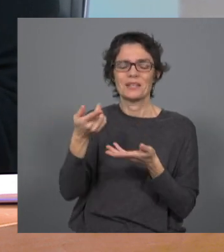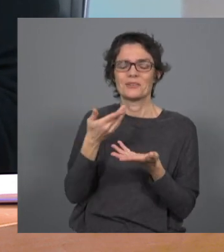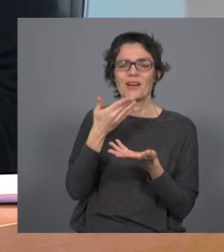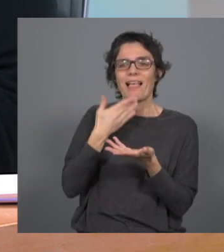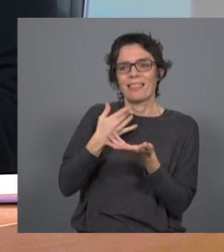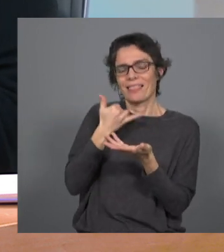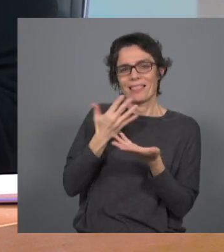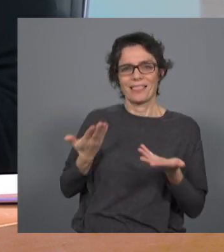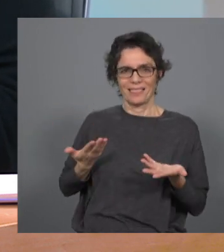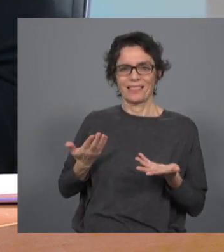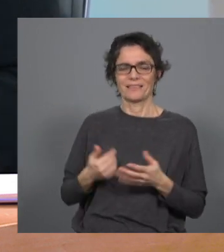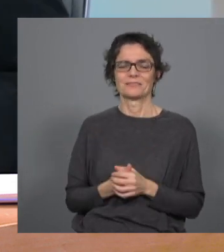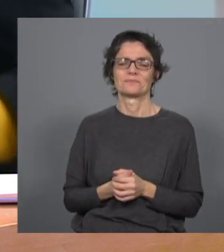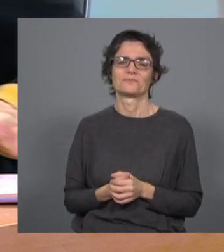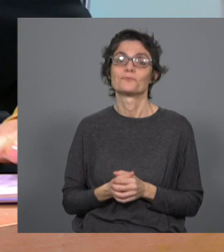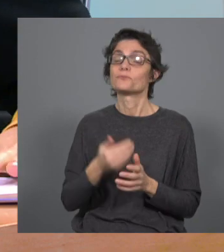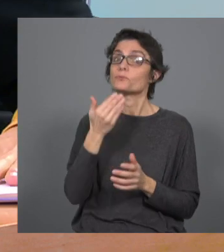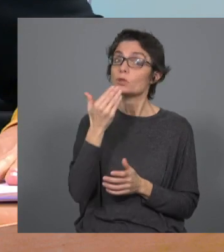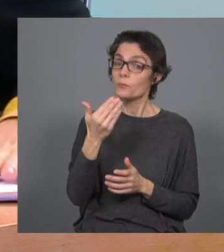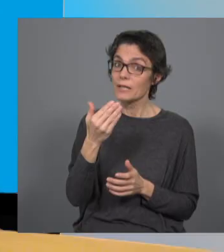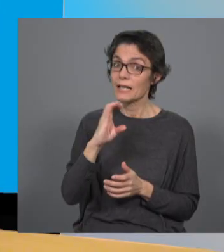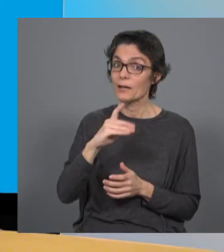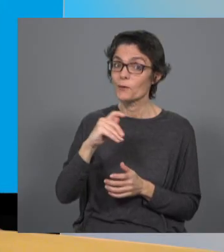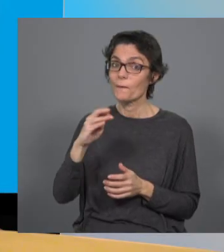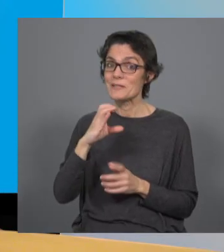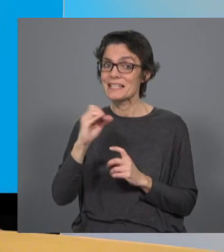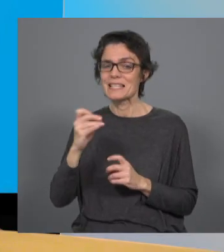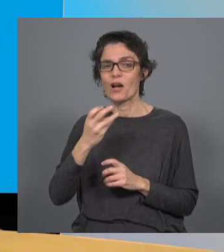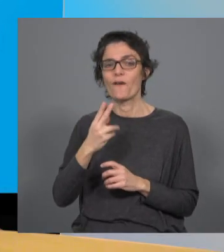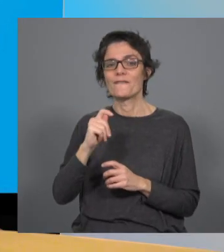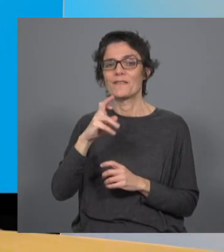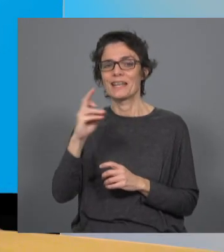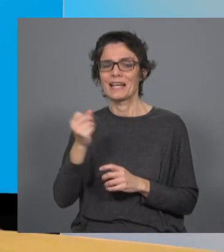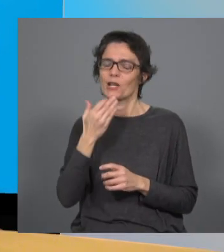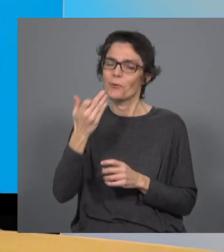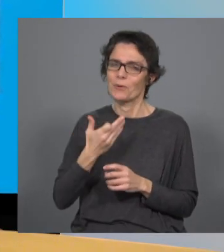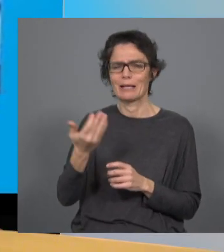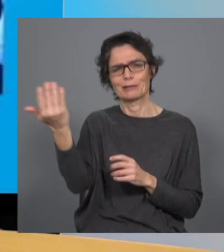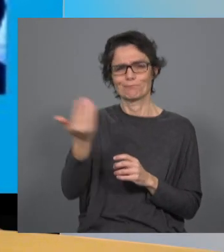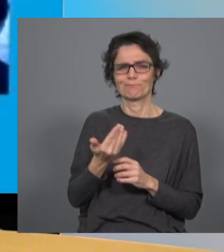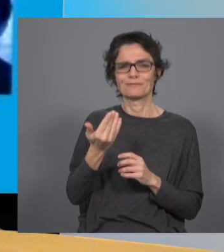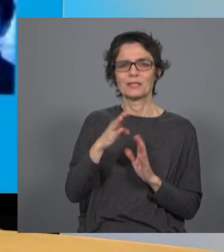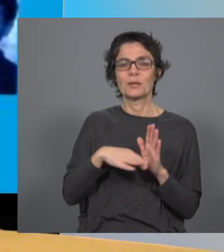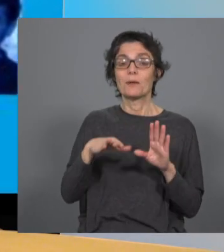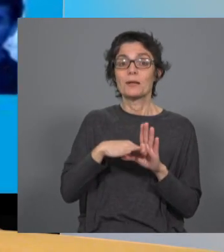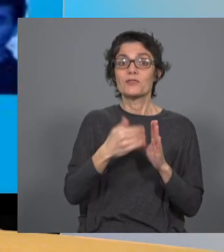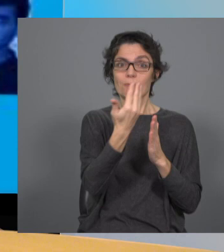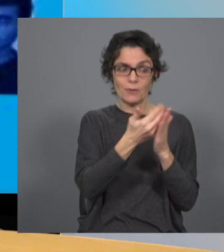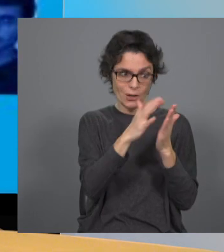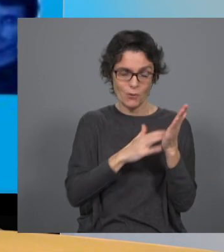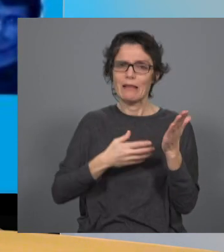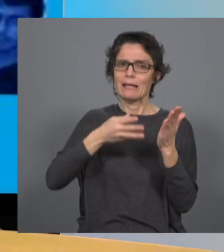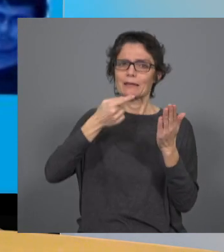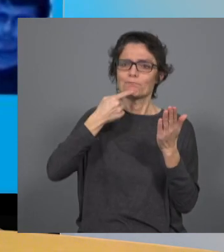desligada. Conceição Vieira, muito obrigado por ter estado hoje aqui connosco, nos ter ajudado a perceber o alcance